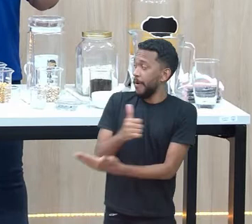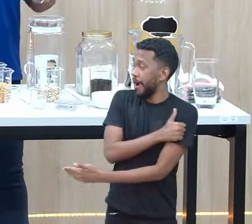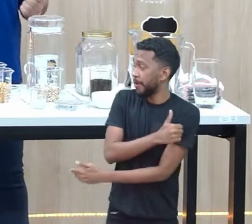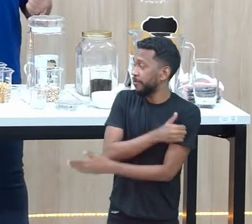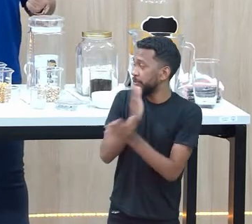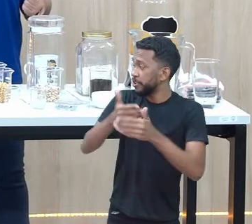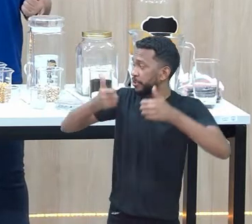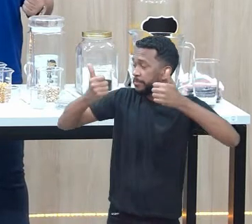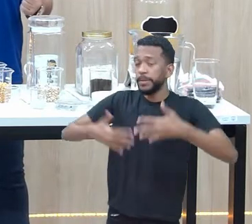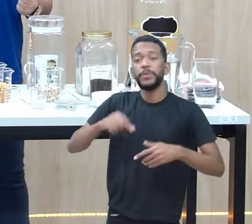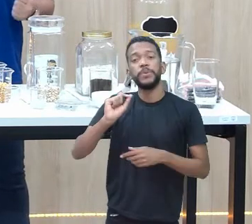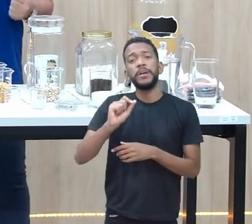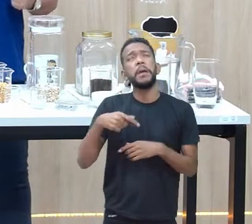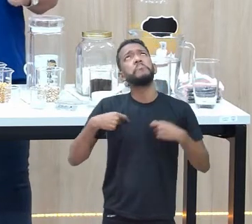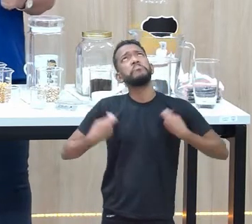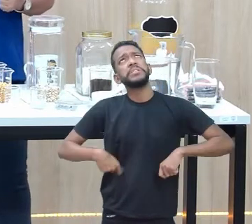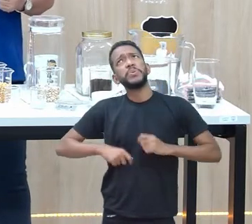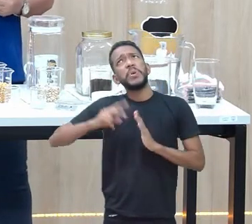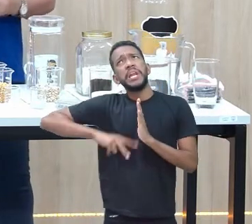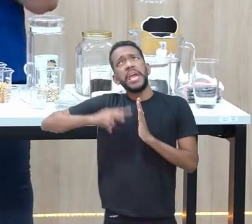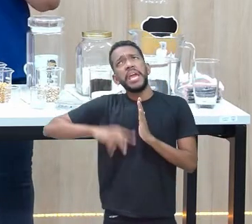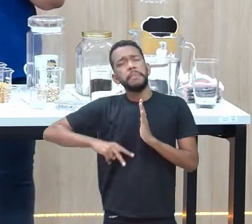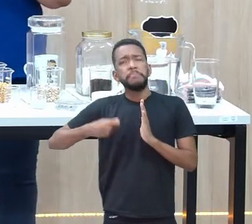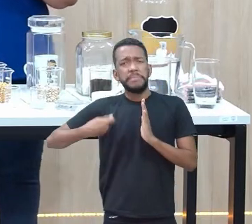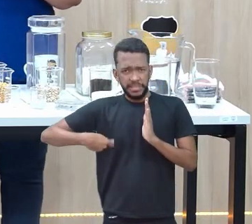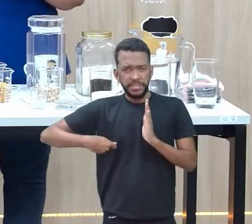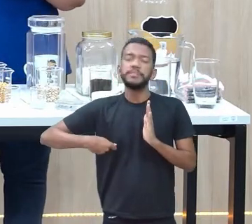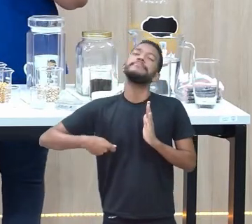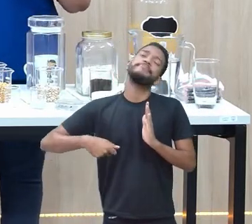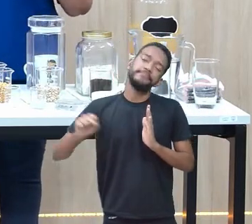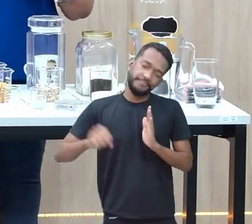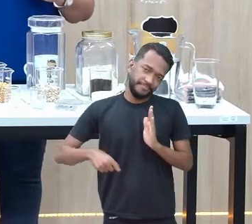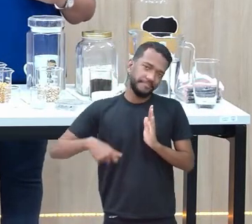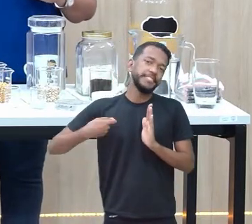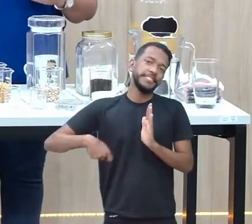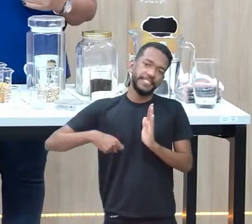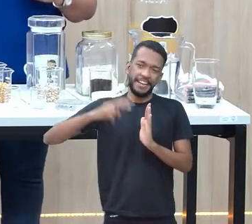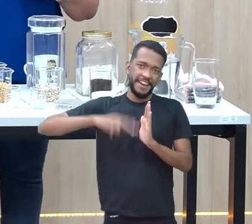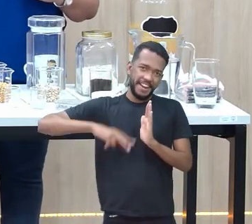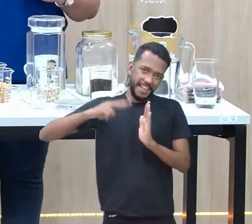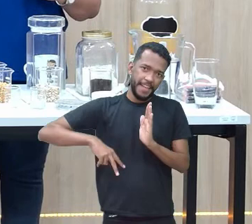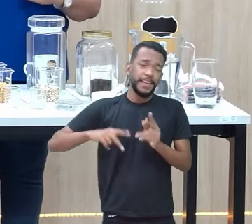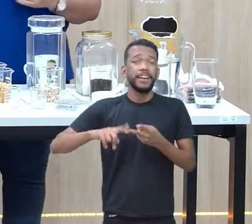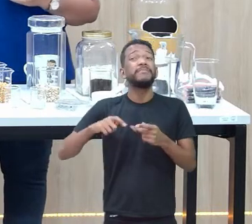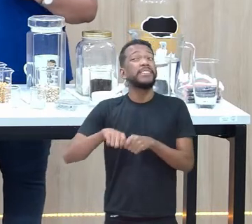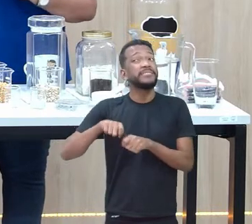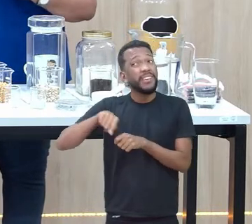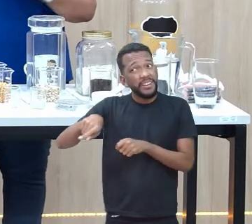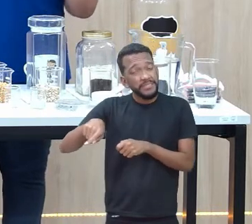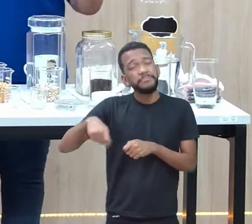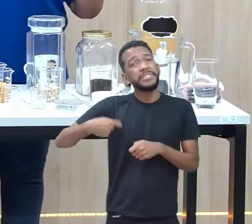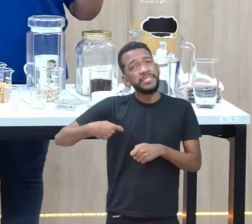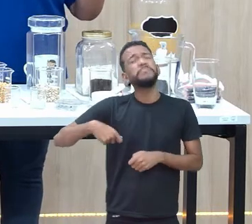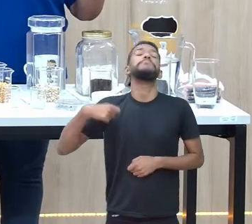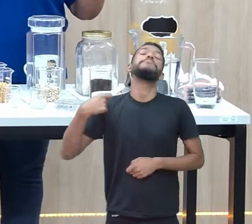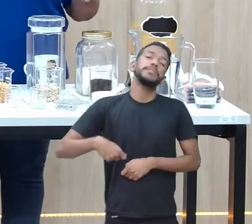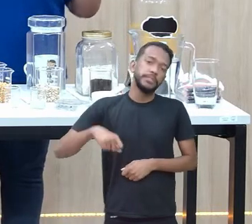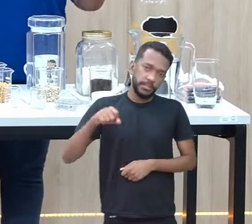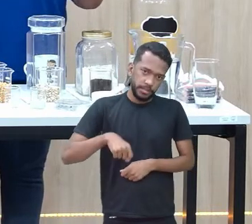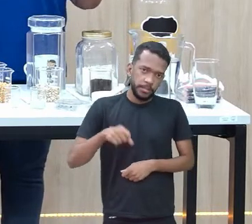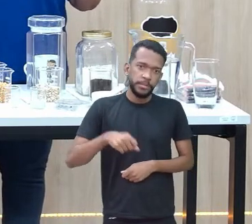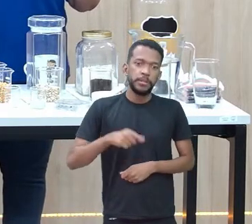preciso ler, professor, esse texto? É. E é preciso realizar esse exercício? É. Para no final a gente poder